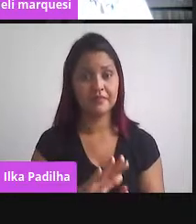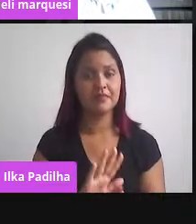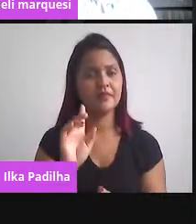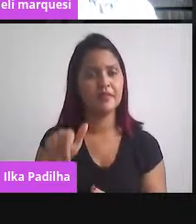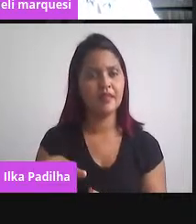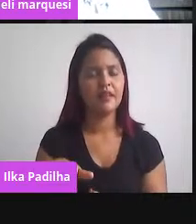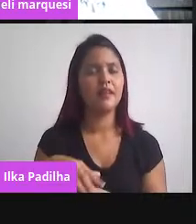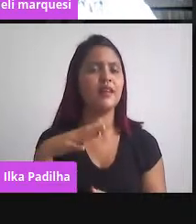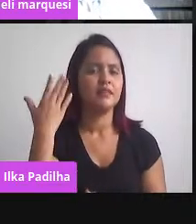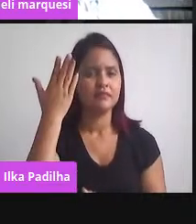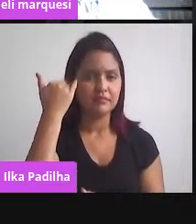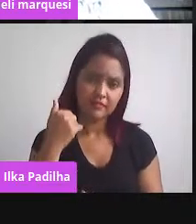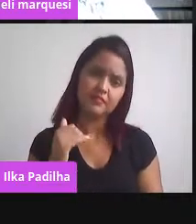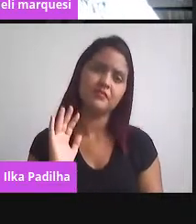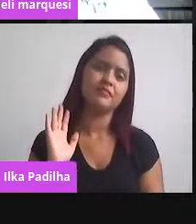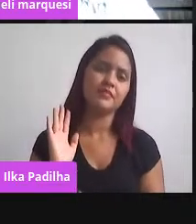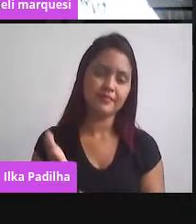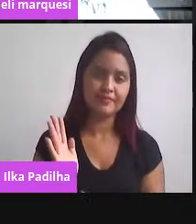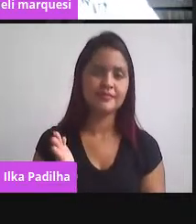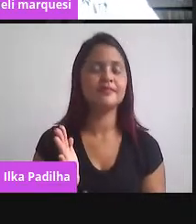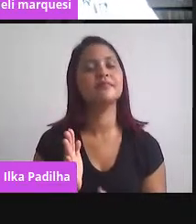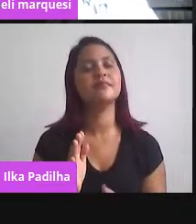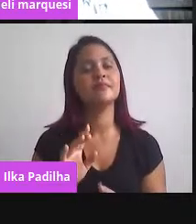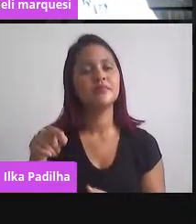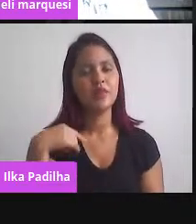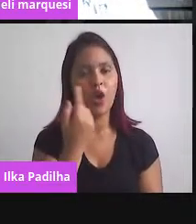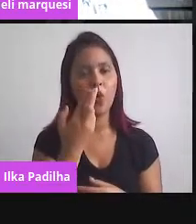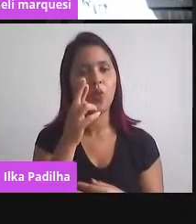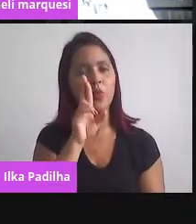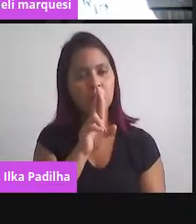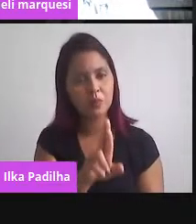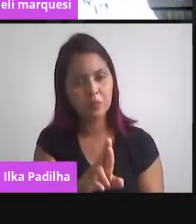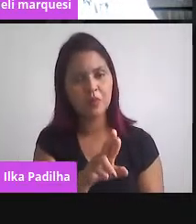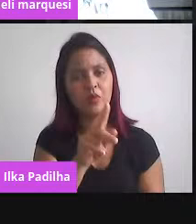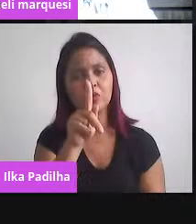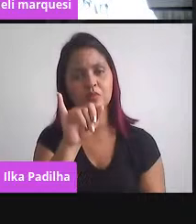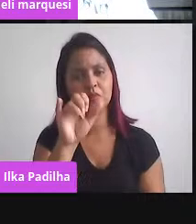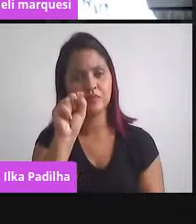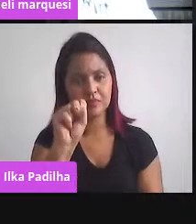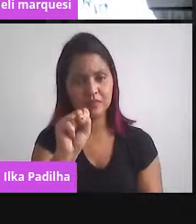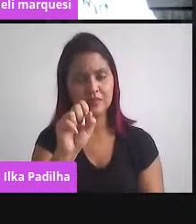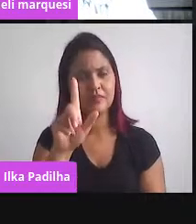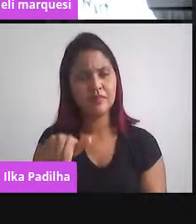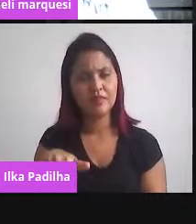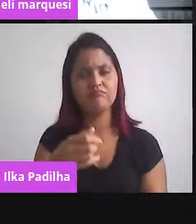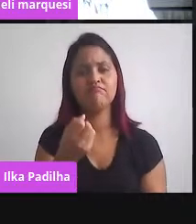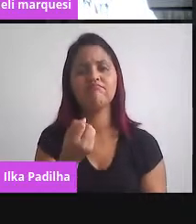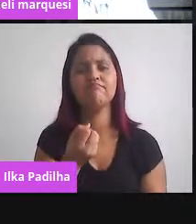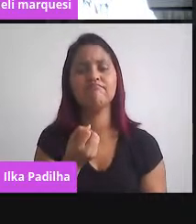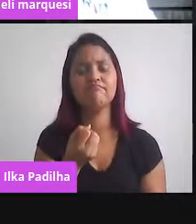que os nossos resultados no PISA são bastante